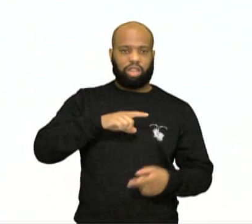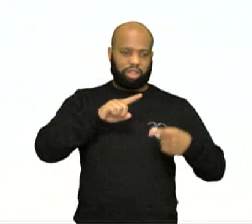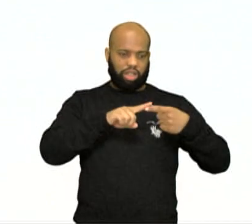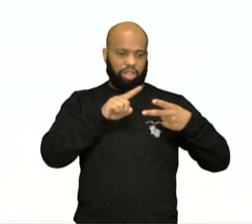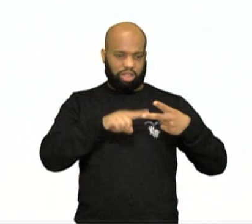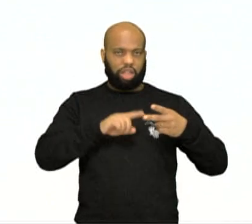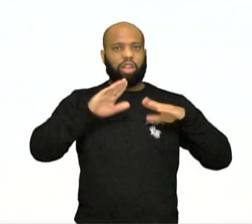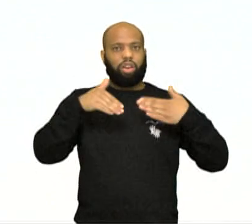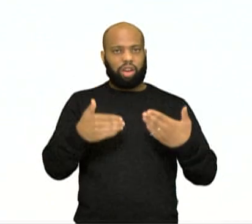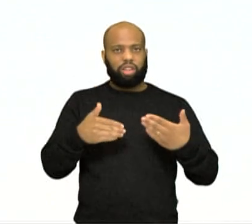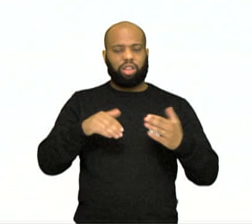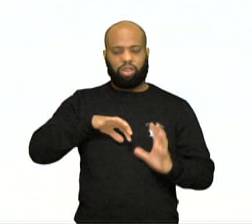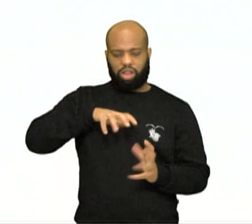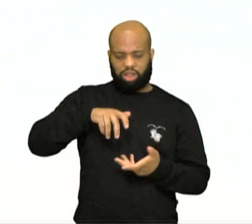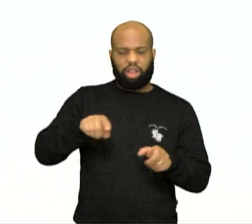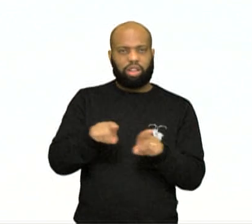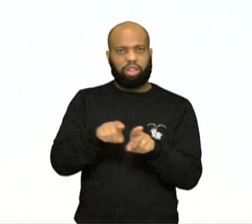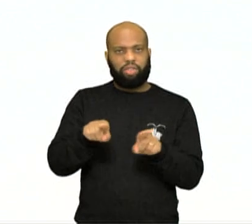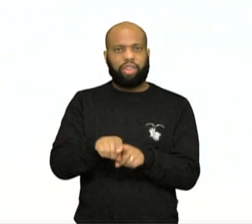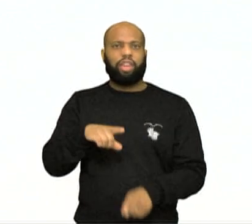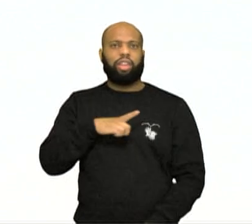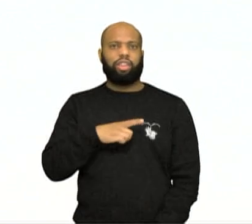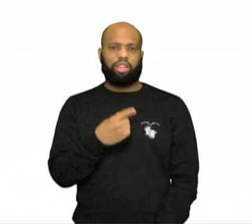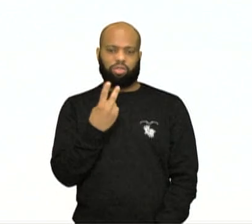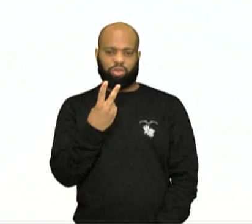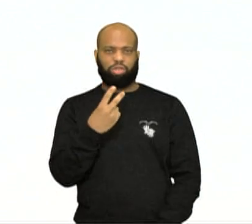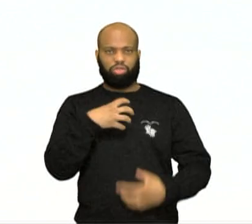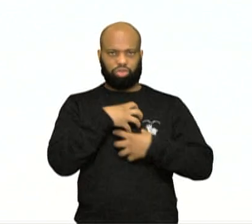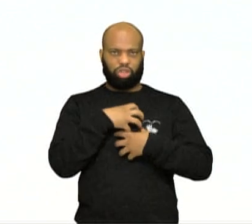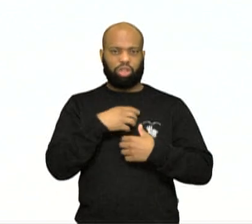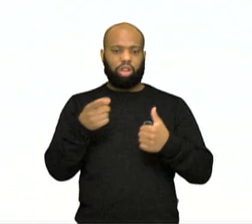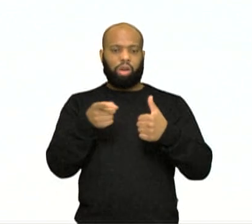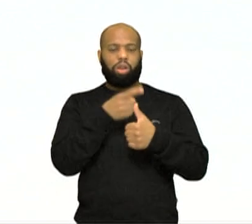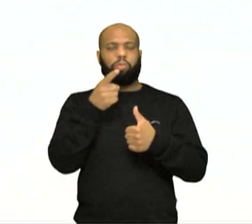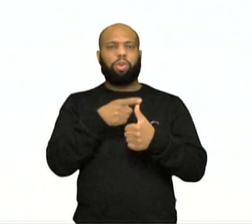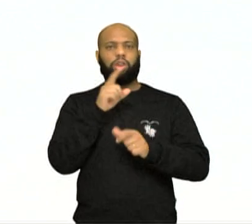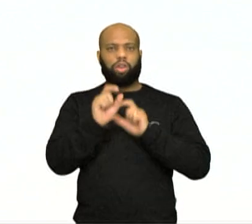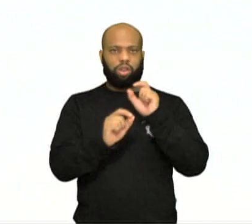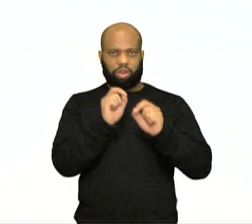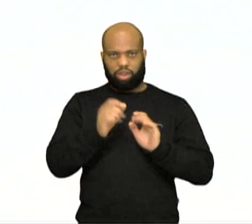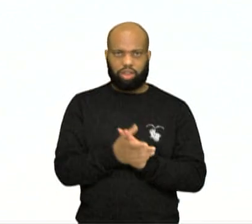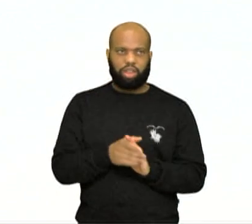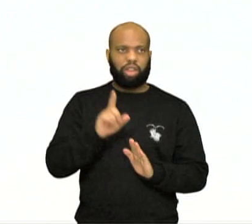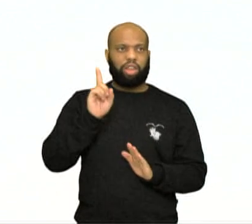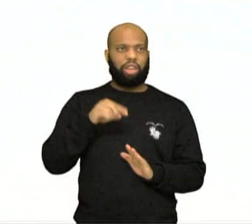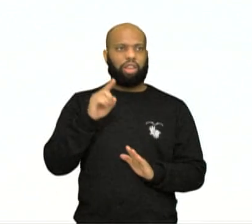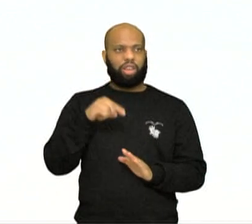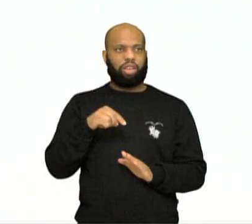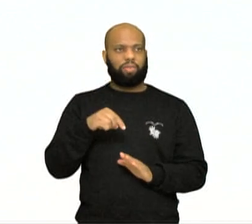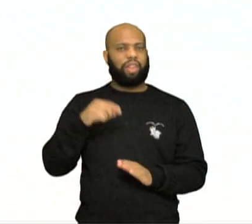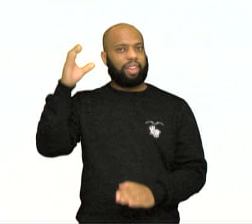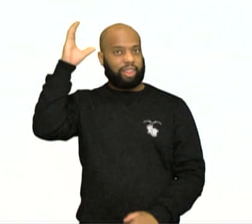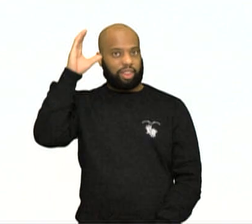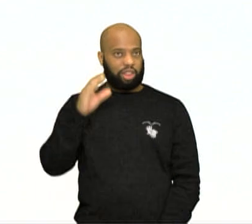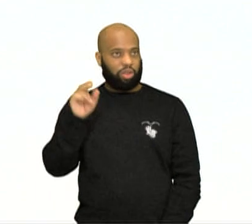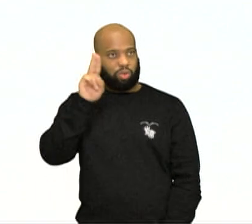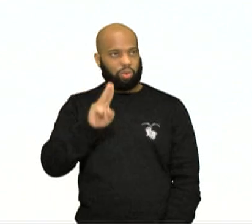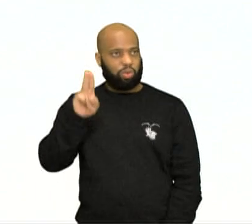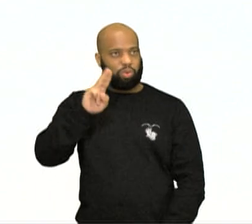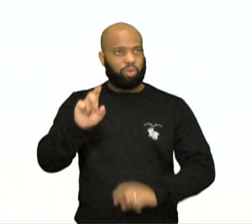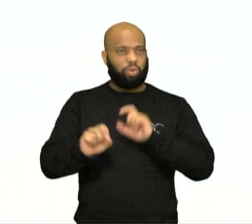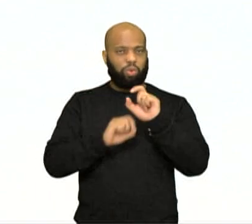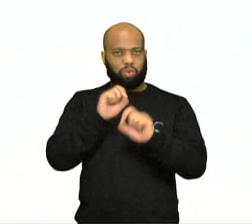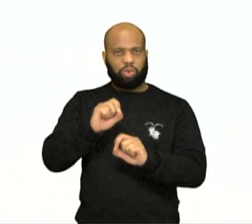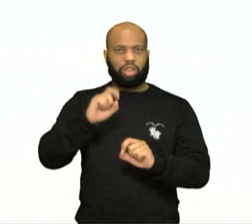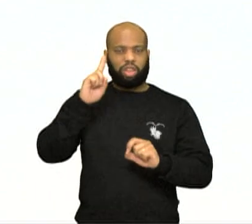Terra também se vê de duas maneiras. Na primeira, consideram-se como o Newton utilizava, que era um